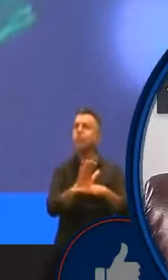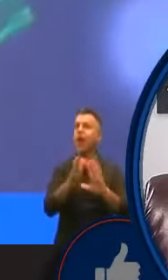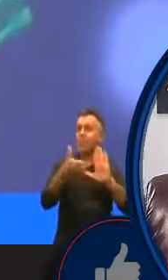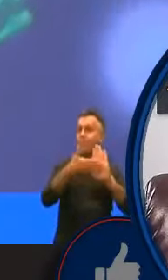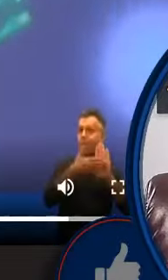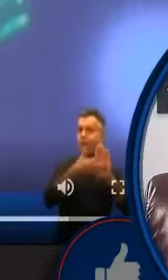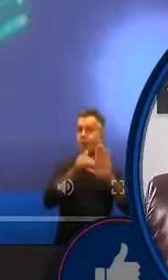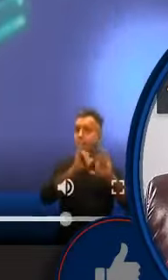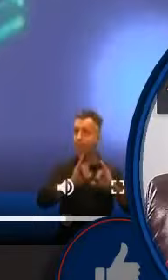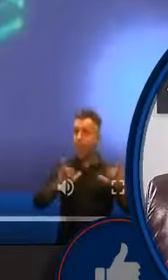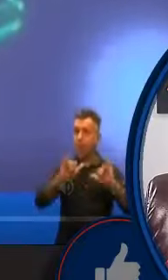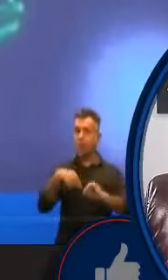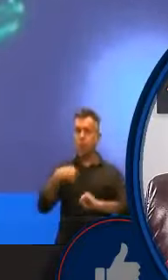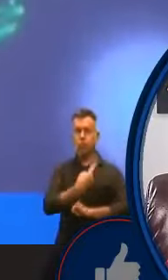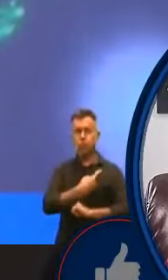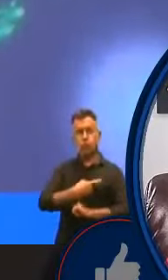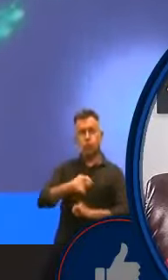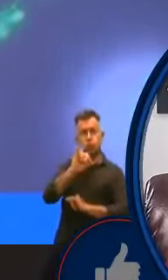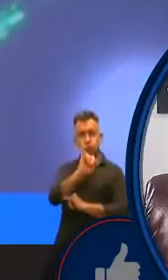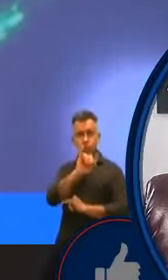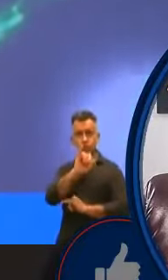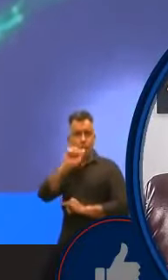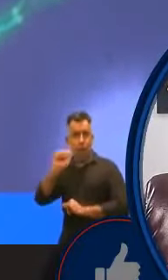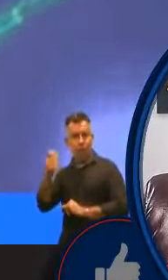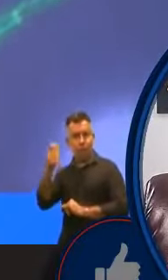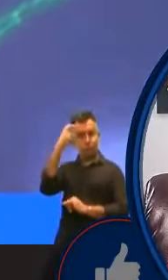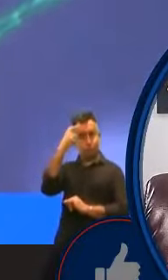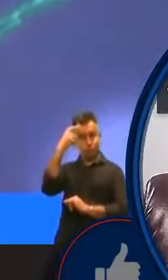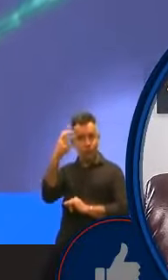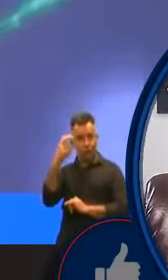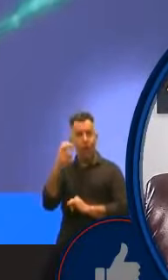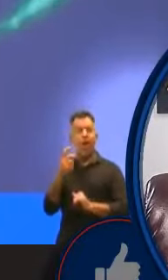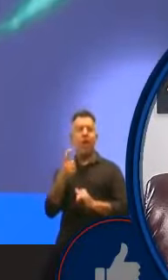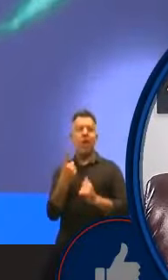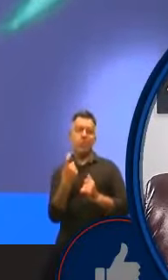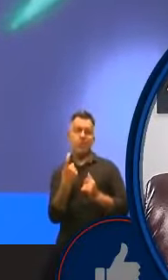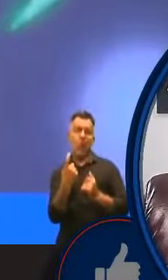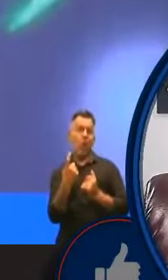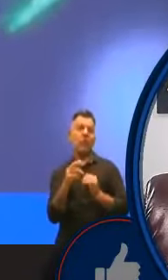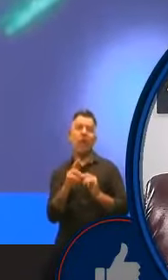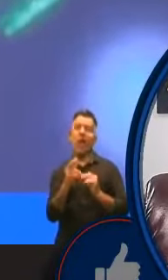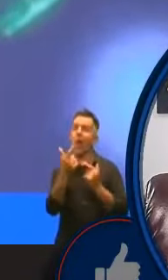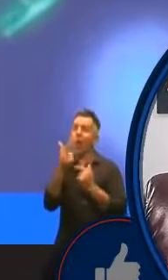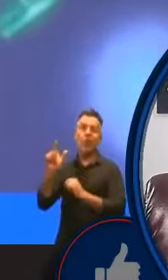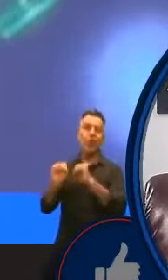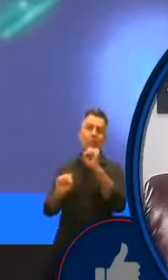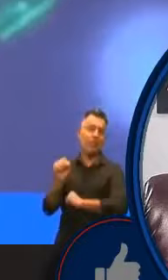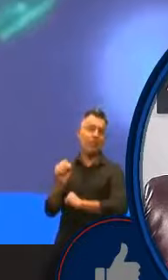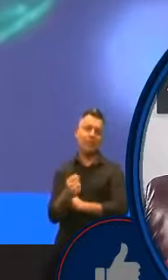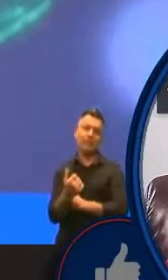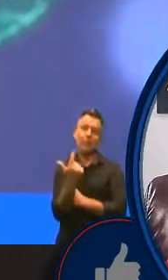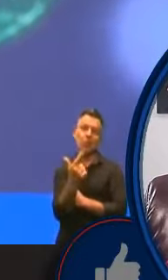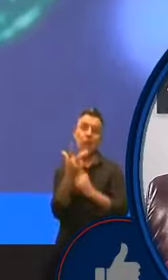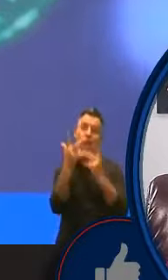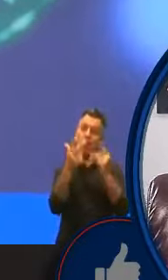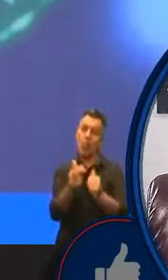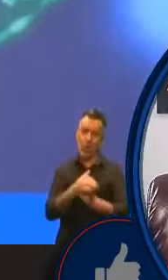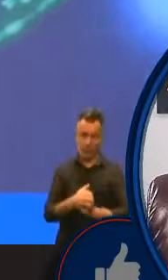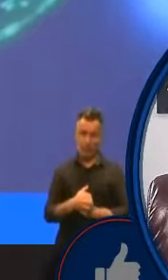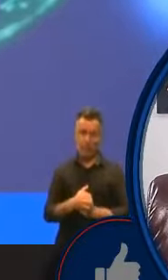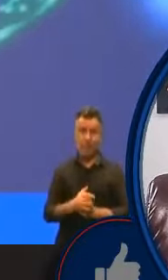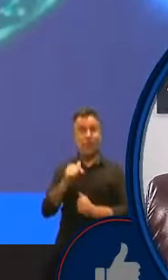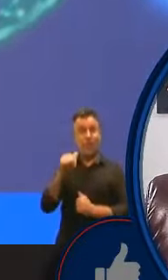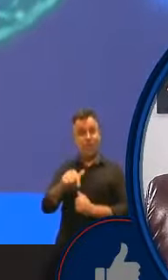Marketplace. Nossos sellers vão encontrar uma infraestrutura única que nenhum competidor pode oferecer. E esse